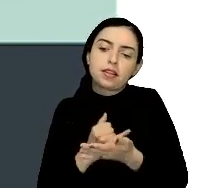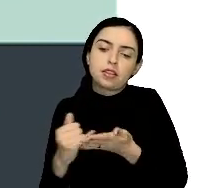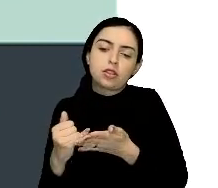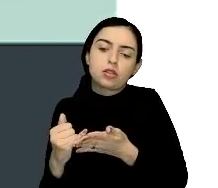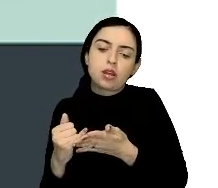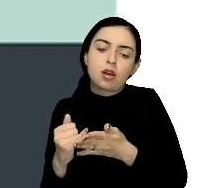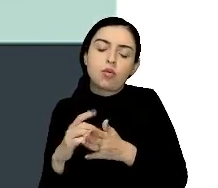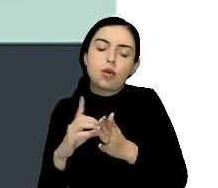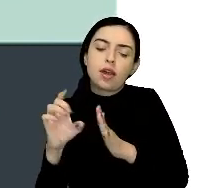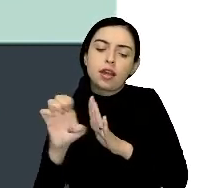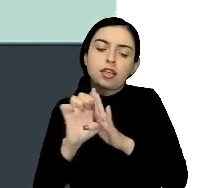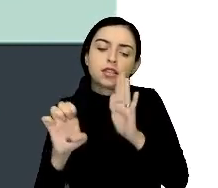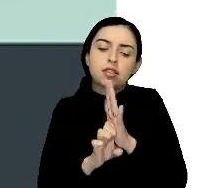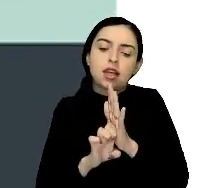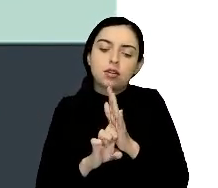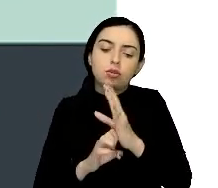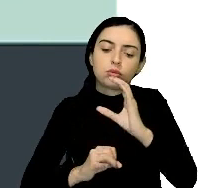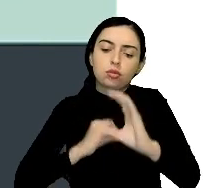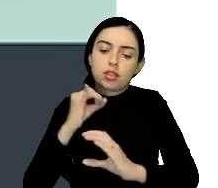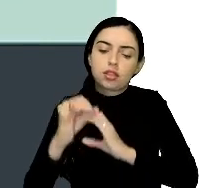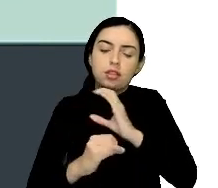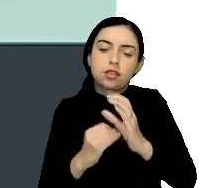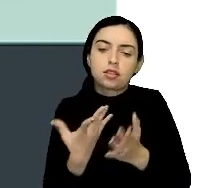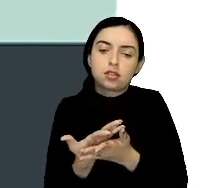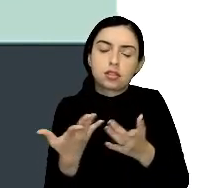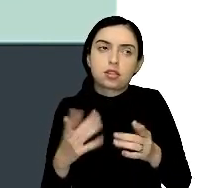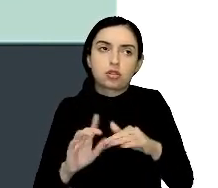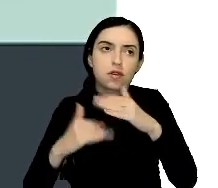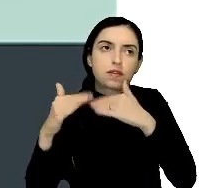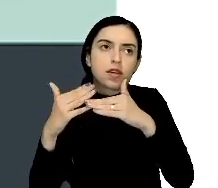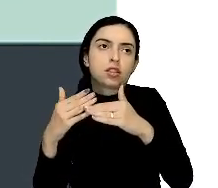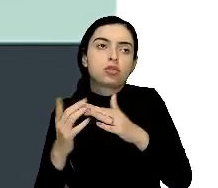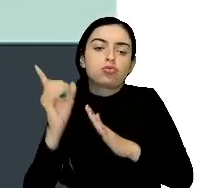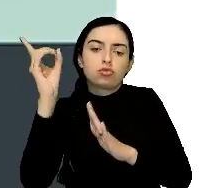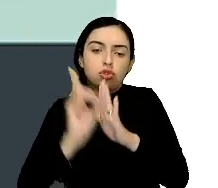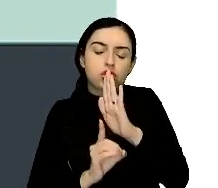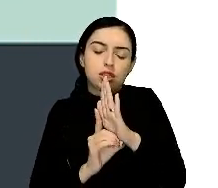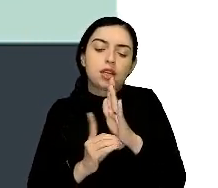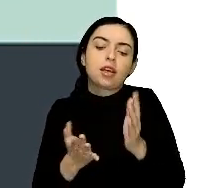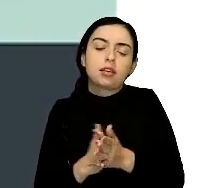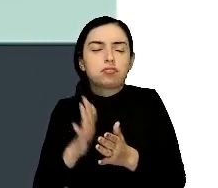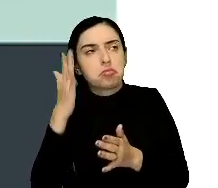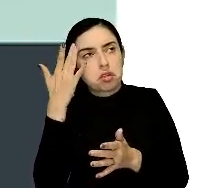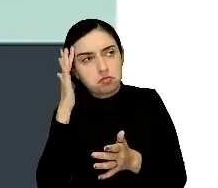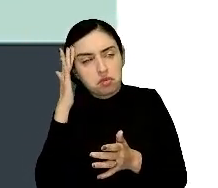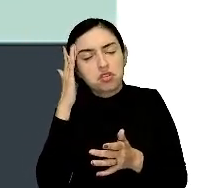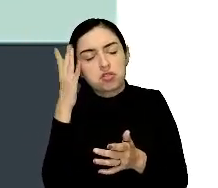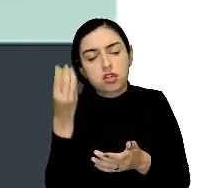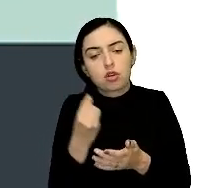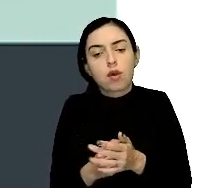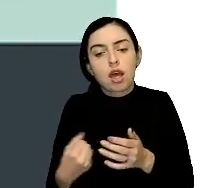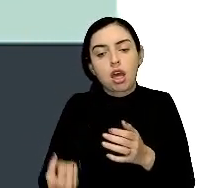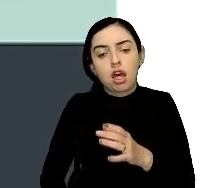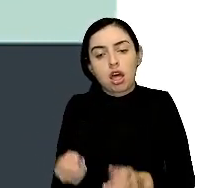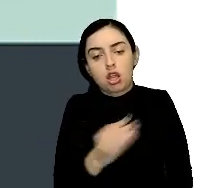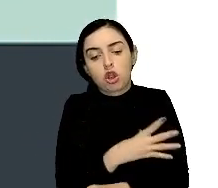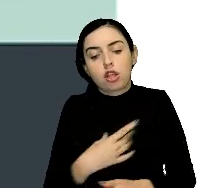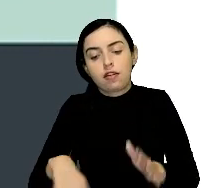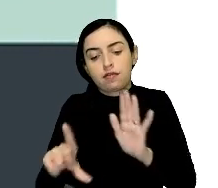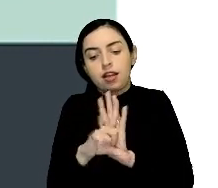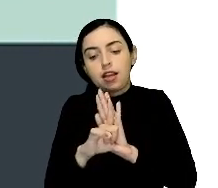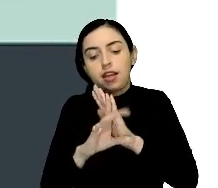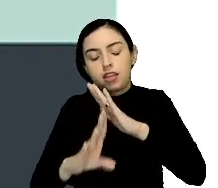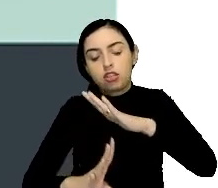lei de imigração, avanço na direção do direito, é isso mesmo que eu imagino ser a nova lei de imigração, ela